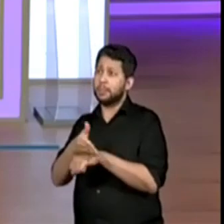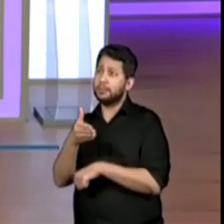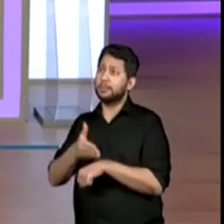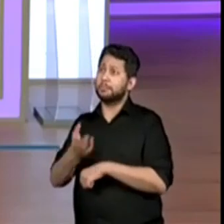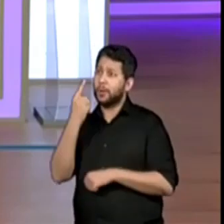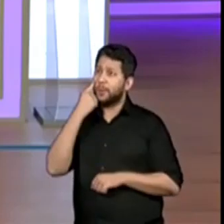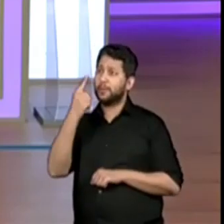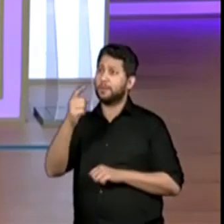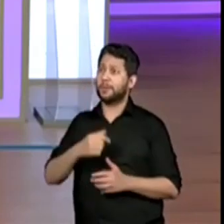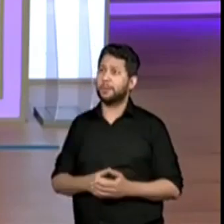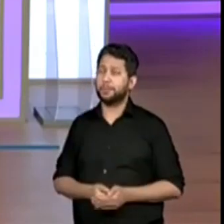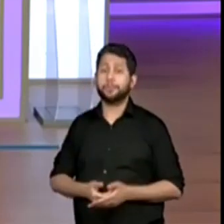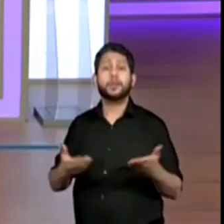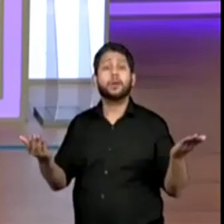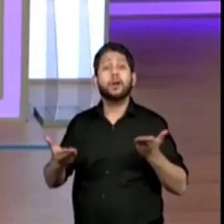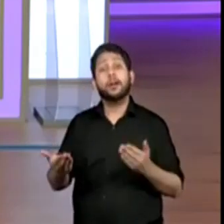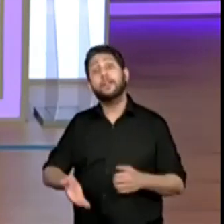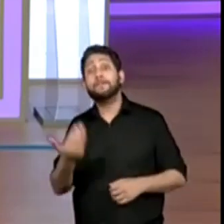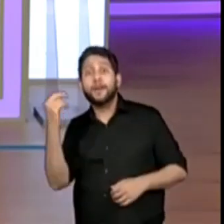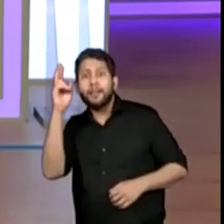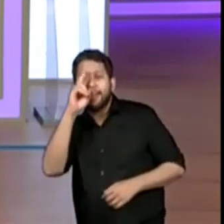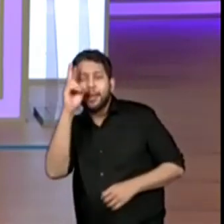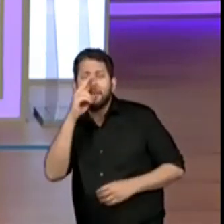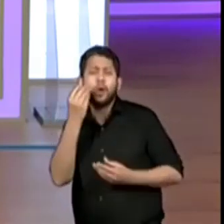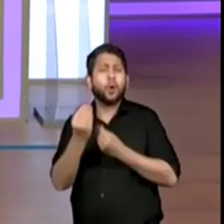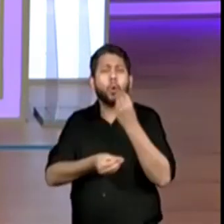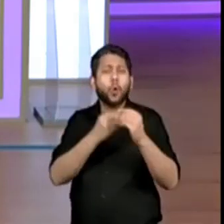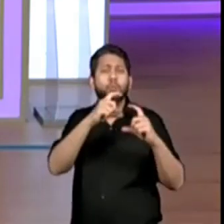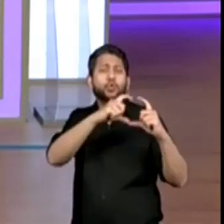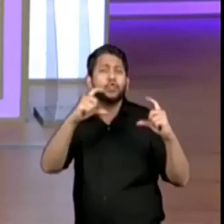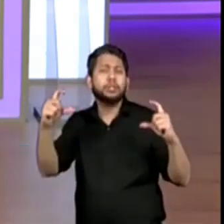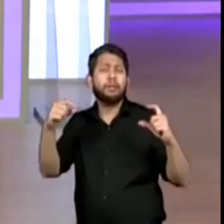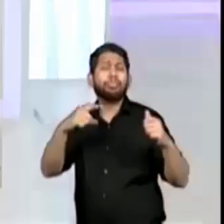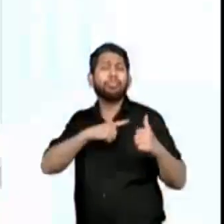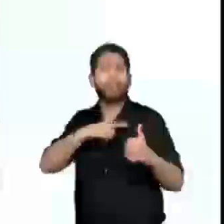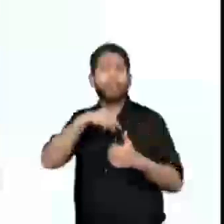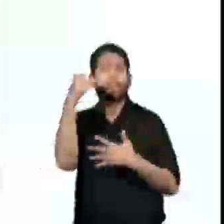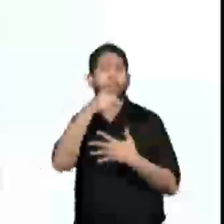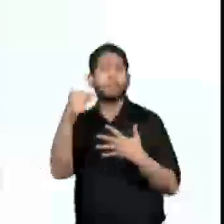e vamos nos aprofundar nos elementos que a compõem.